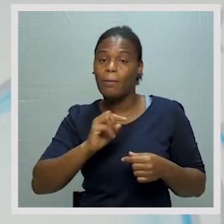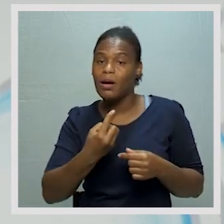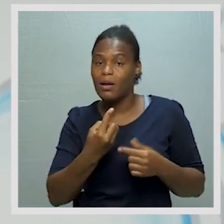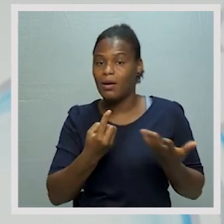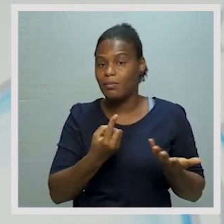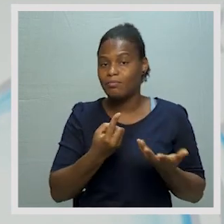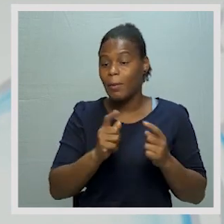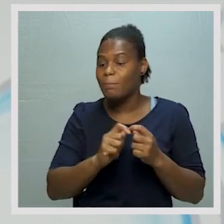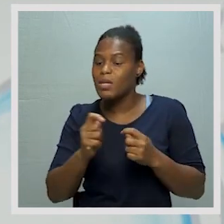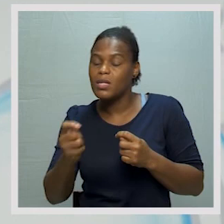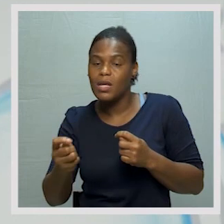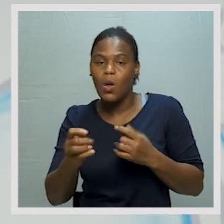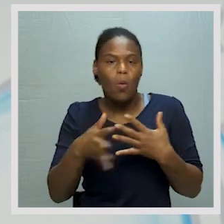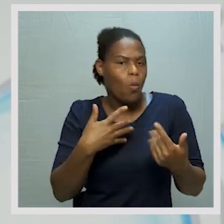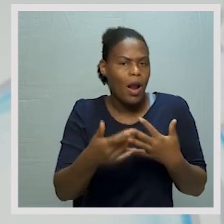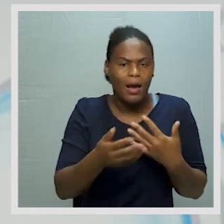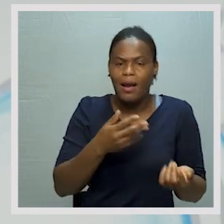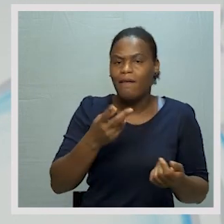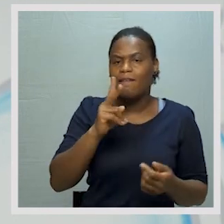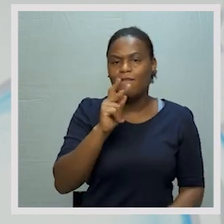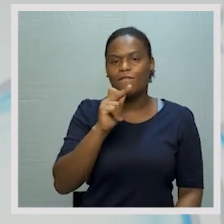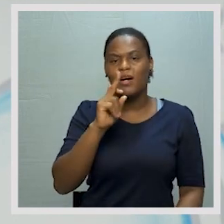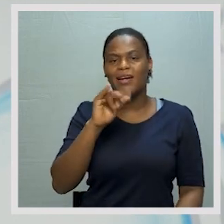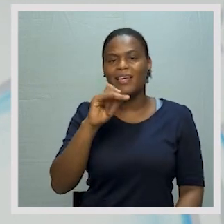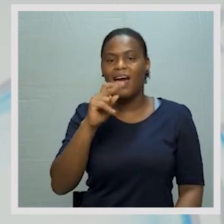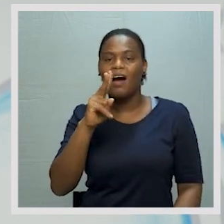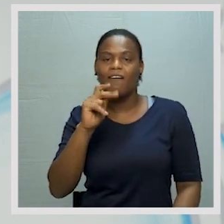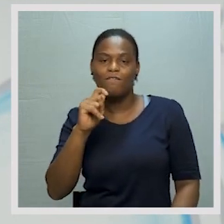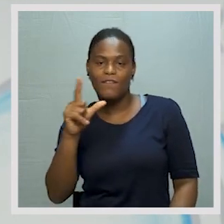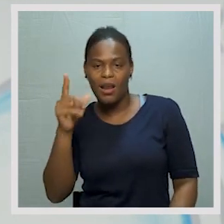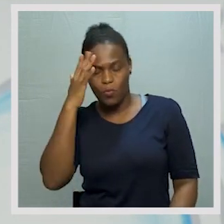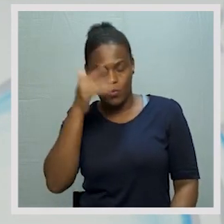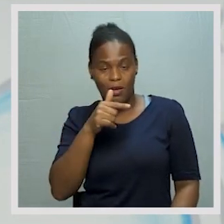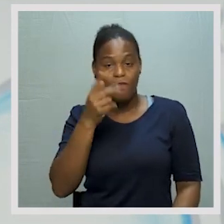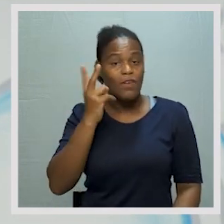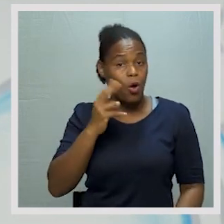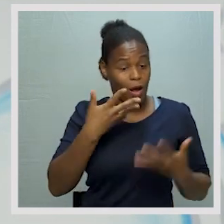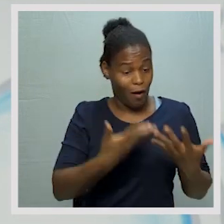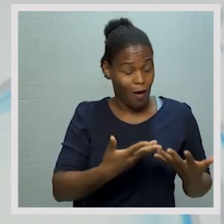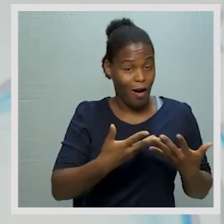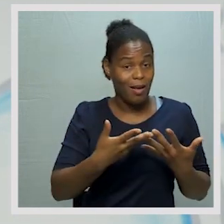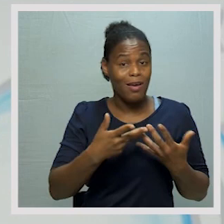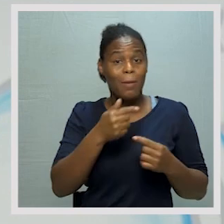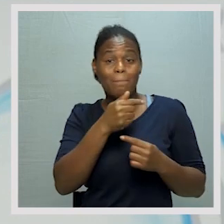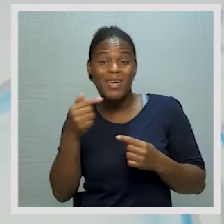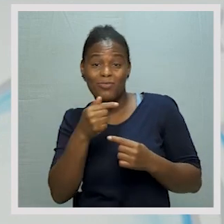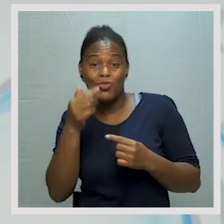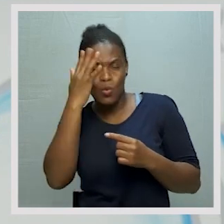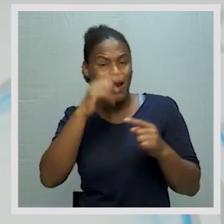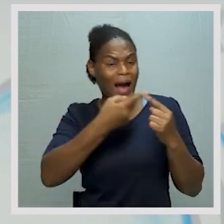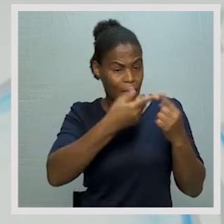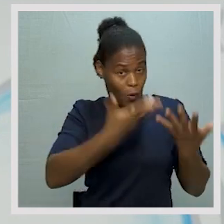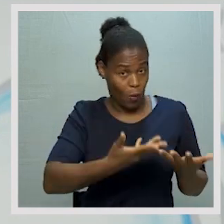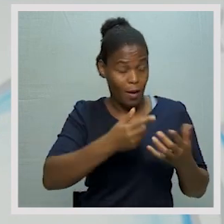utilizamos para medir qualquer variável, que é o valor atual menos o valor anterior, a